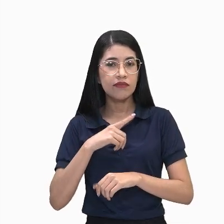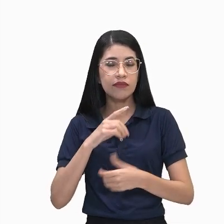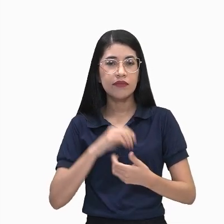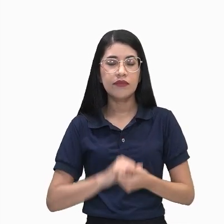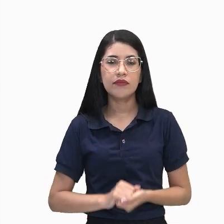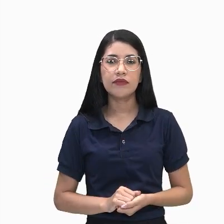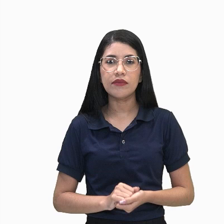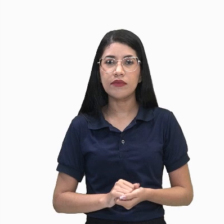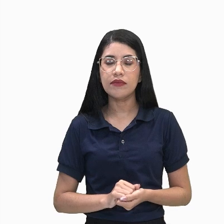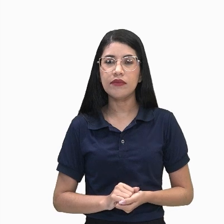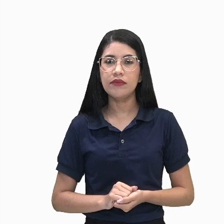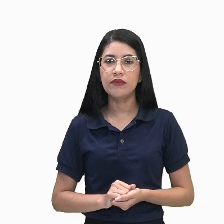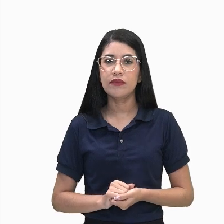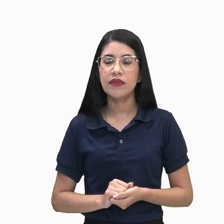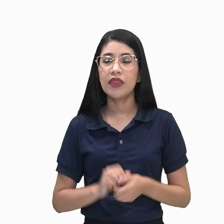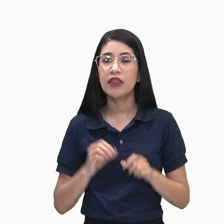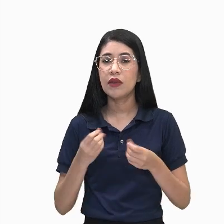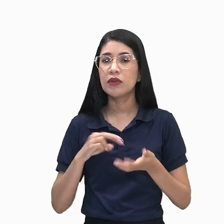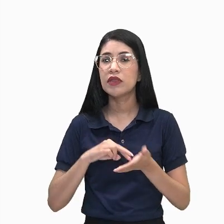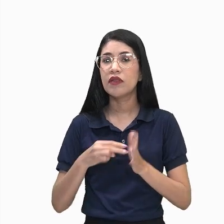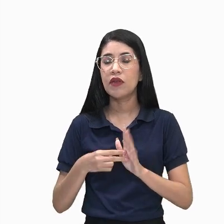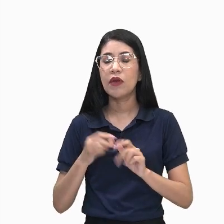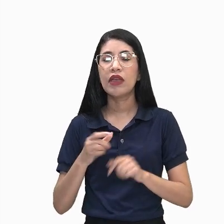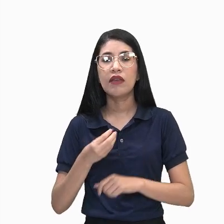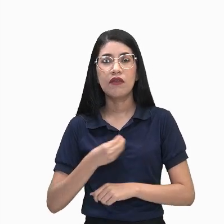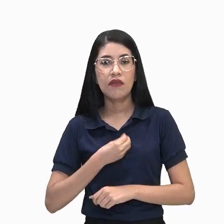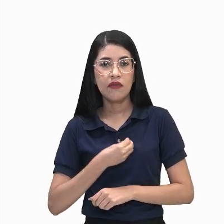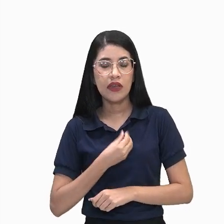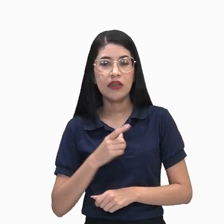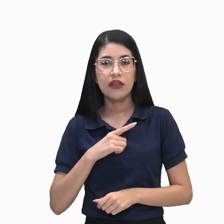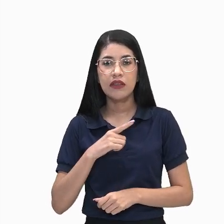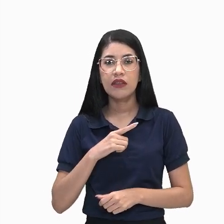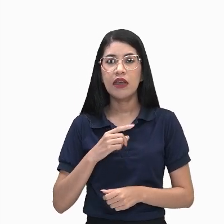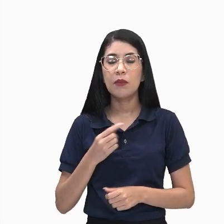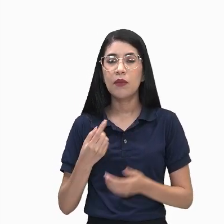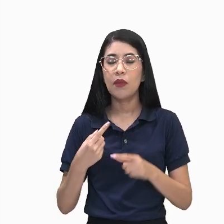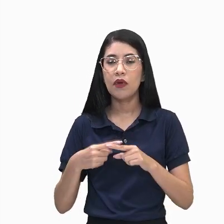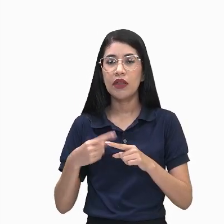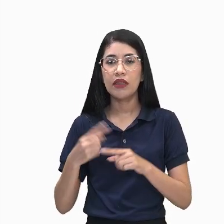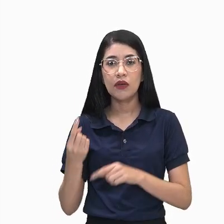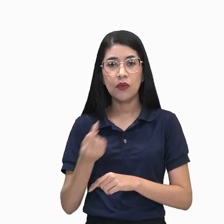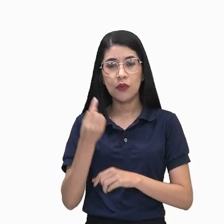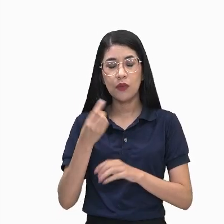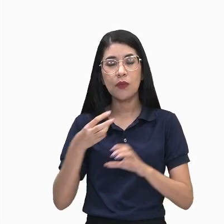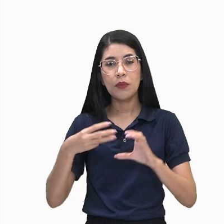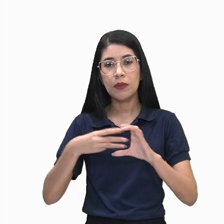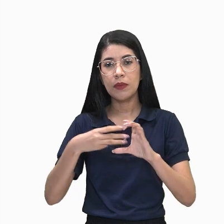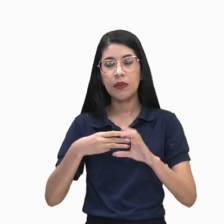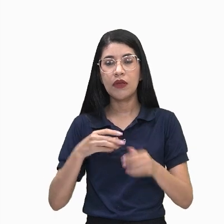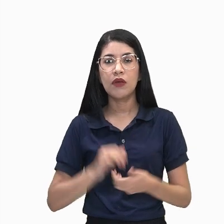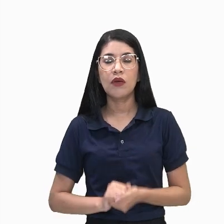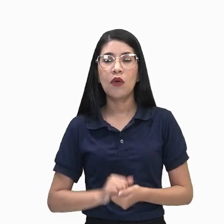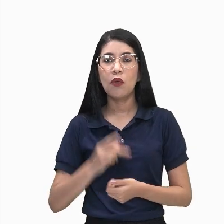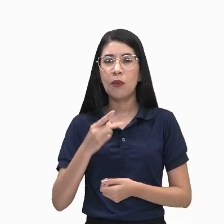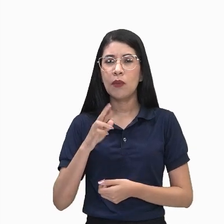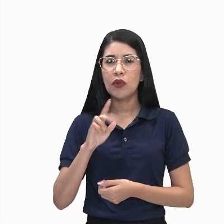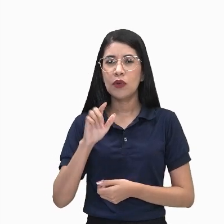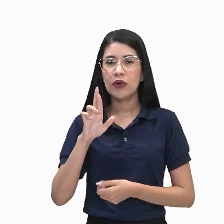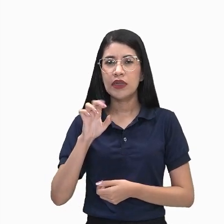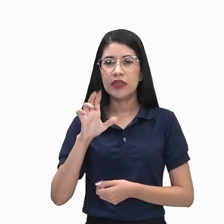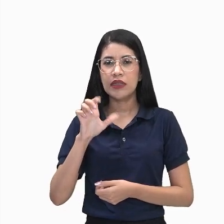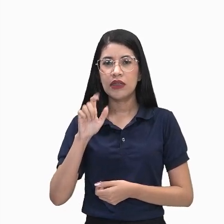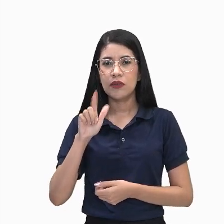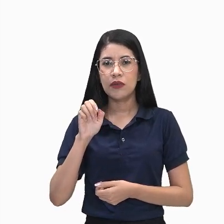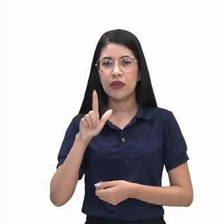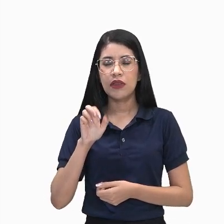única célula. Eles são um ser vivo formado por uma única célula. Os pluricelulares, eles são os seres